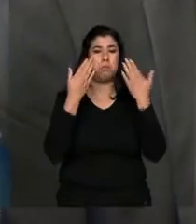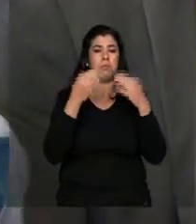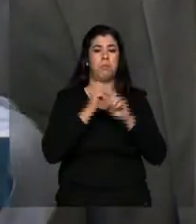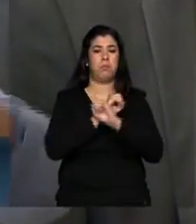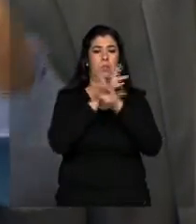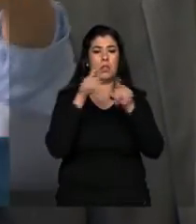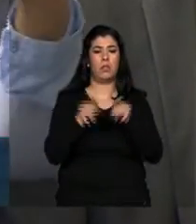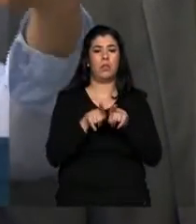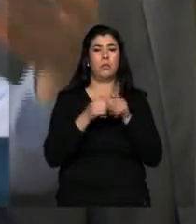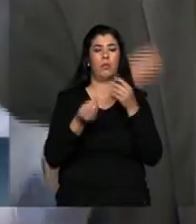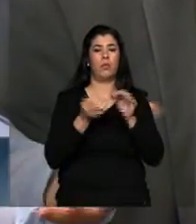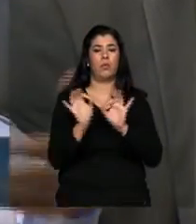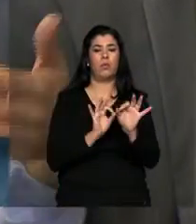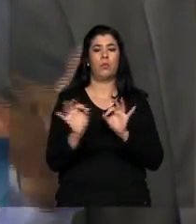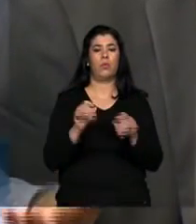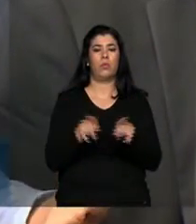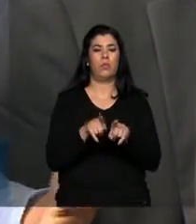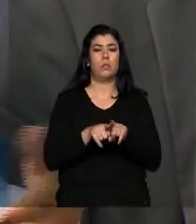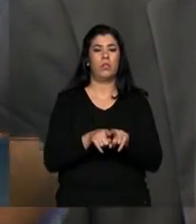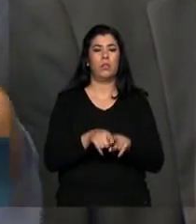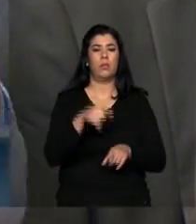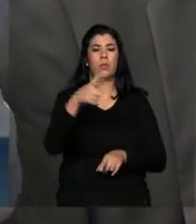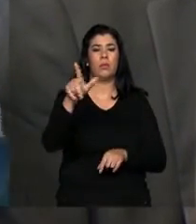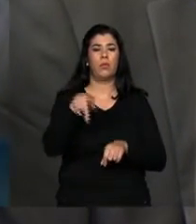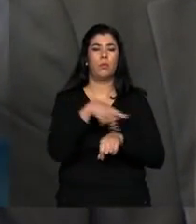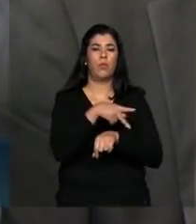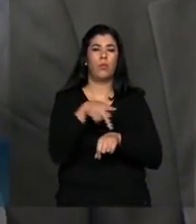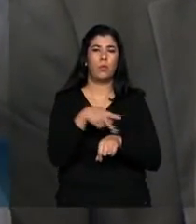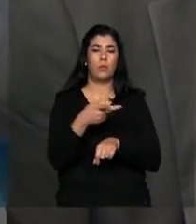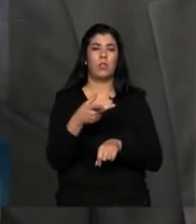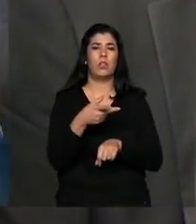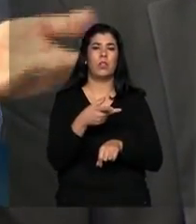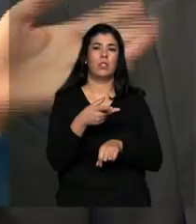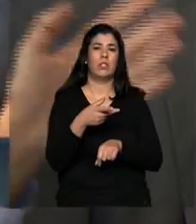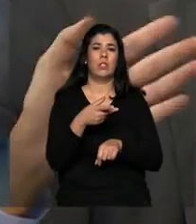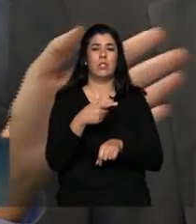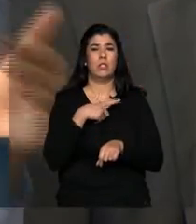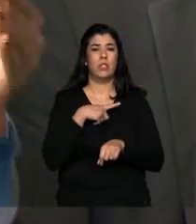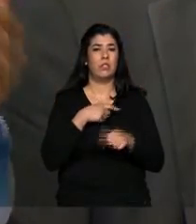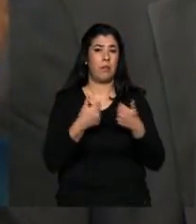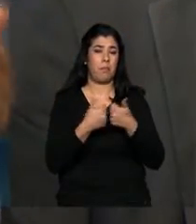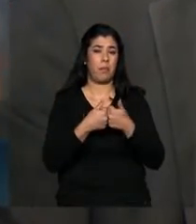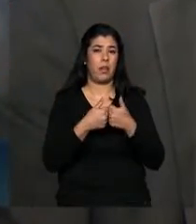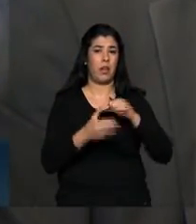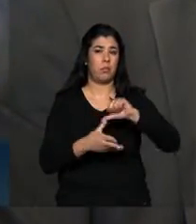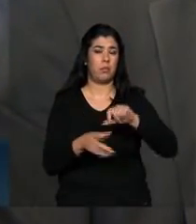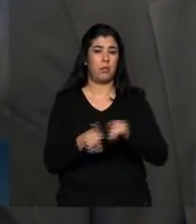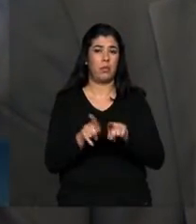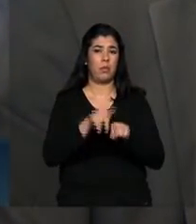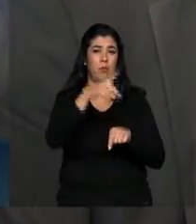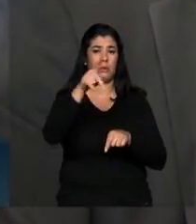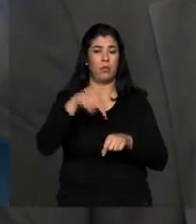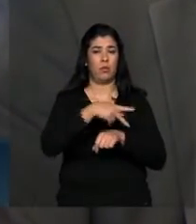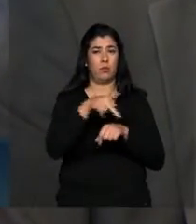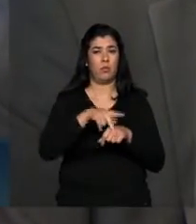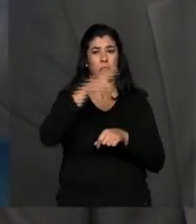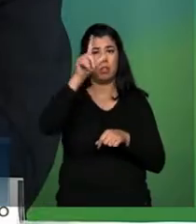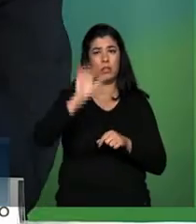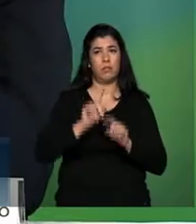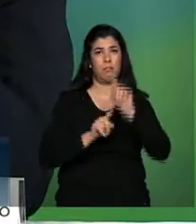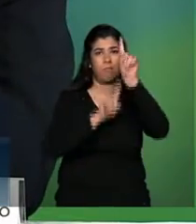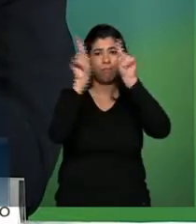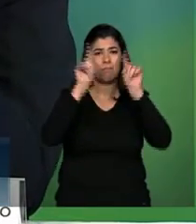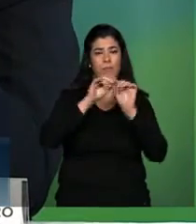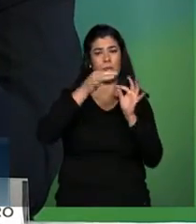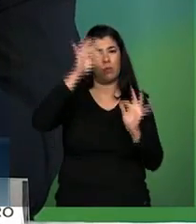fechar acordos bilaterais até, multilaterais, que são mais complicados, mas enfim, essa parte do plano. Perfeito. Eu só